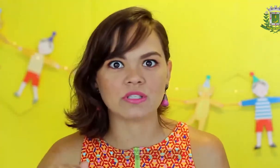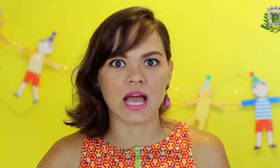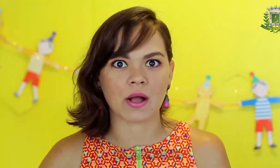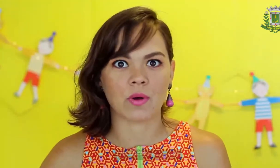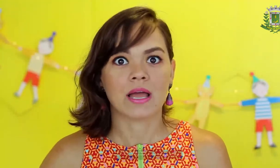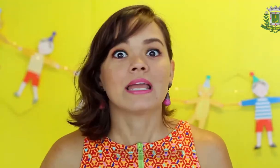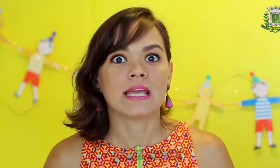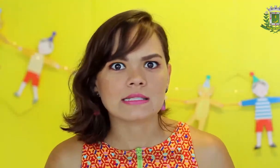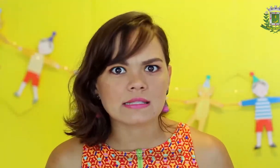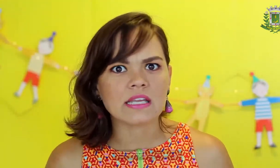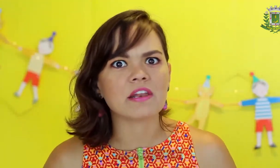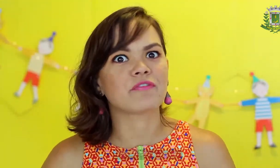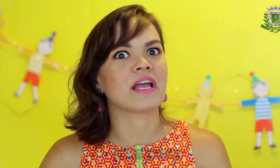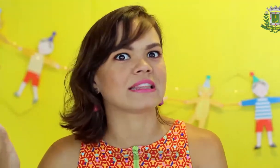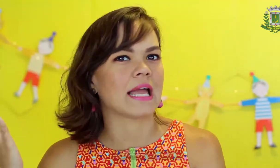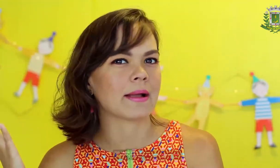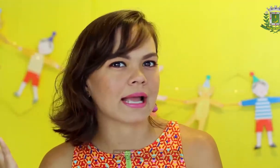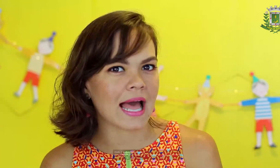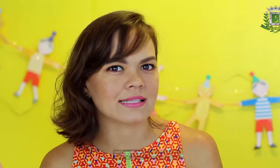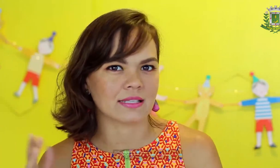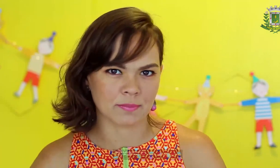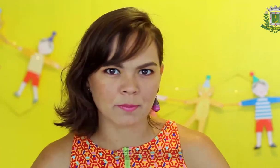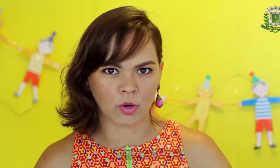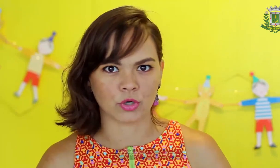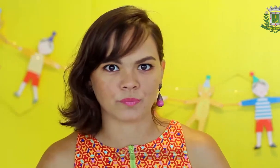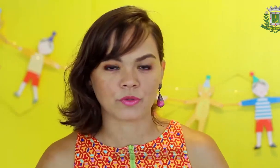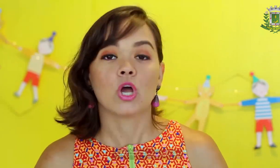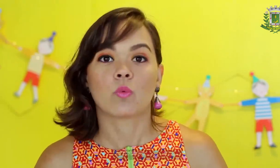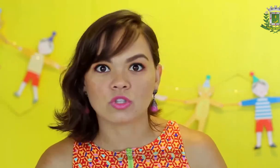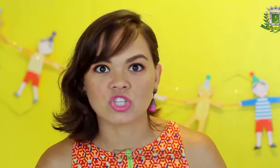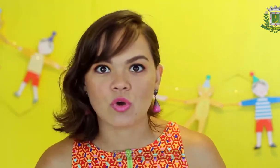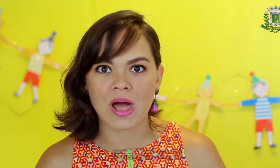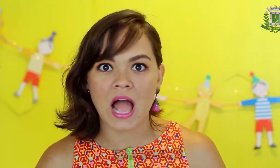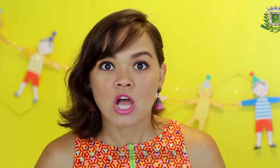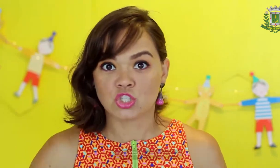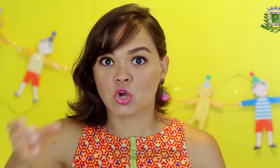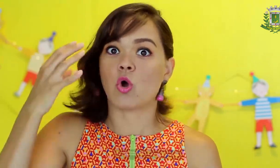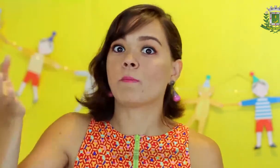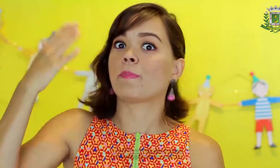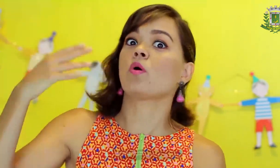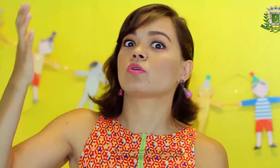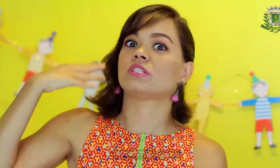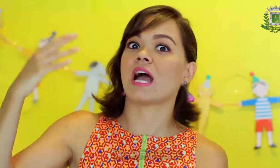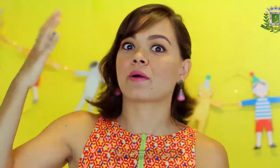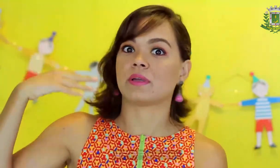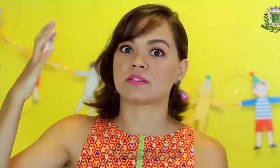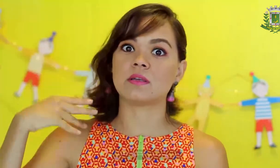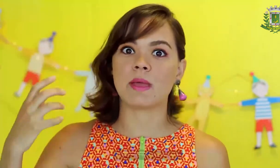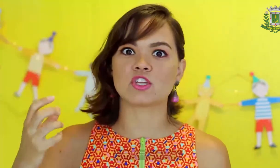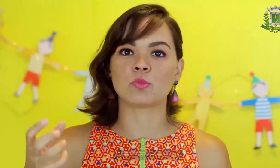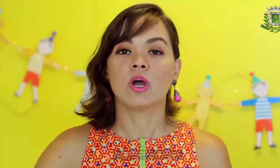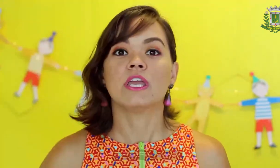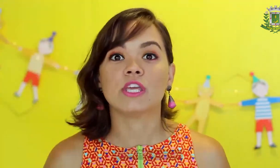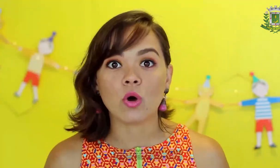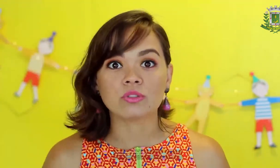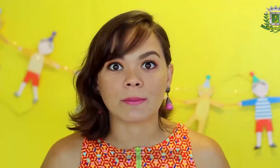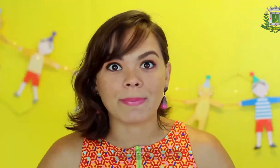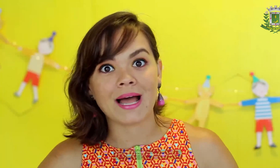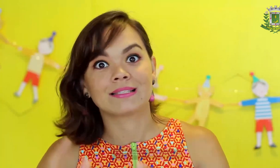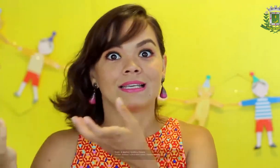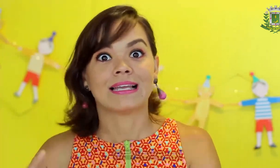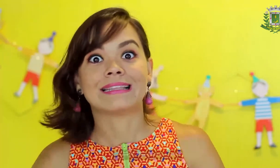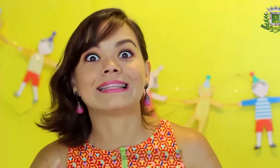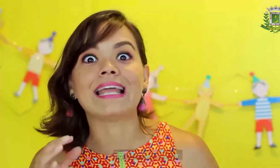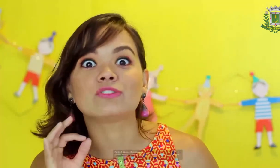e encheu de água. E assim ele foi até a casa de Mimboro. Quando chegou lá, jogou um pouco de água em si mesmo e